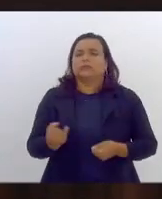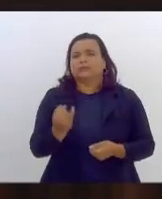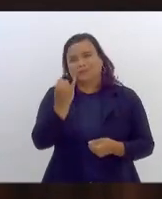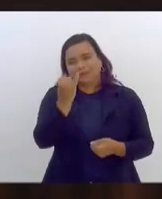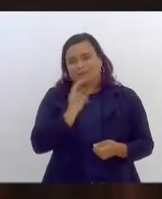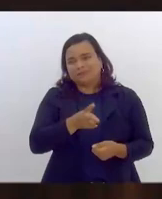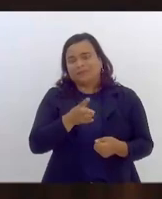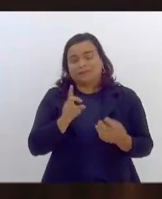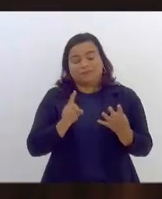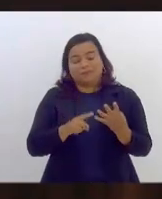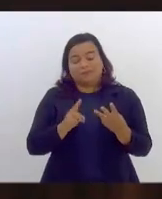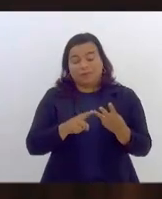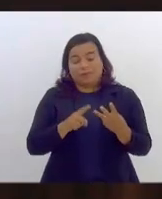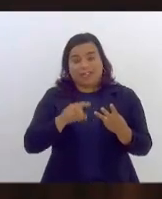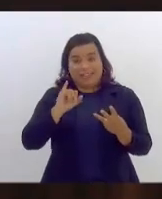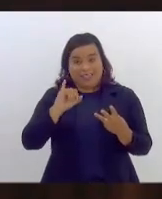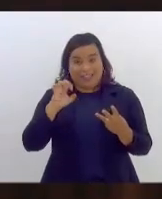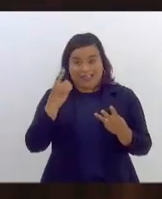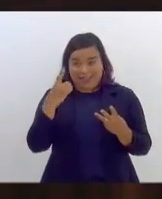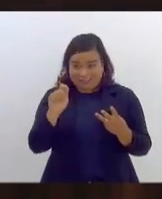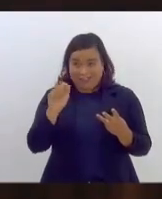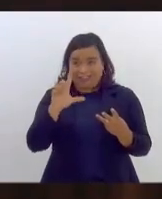E Eda Leal,